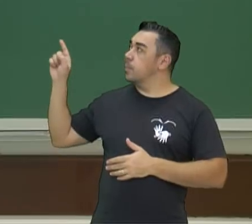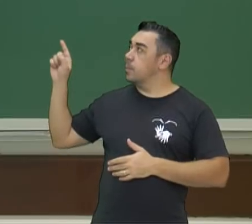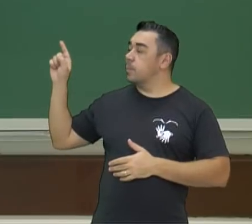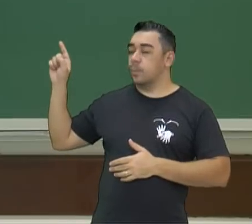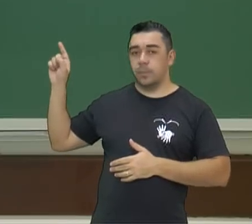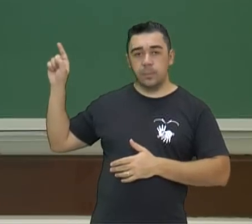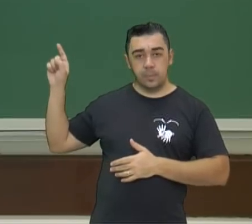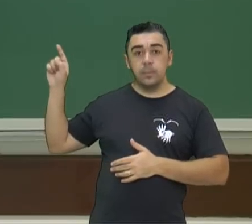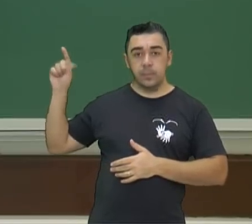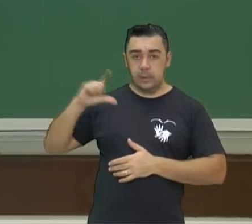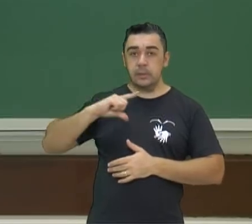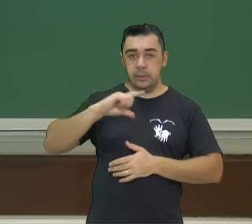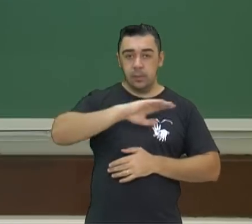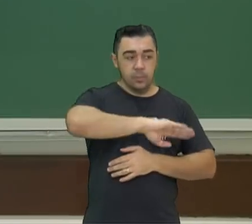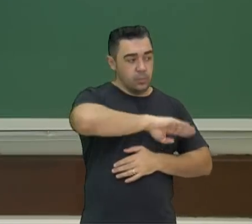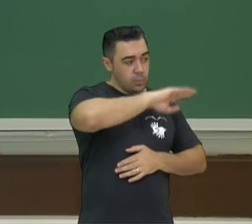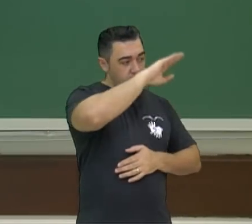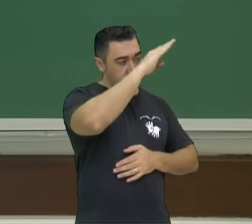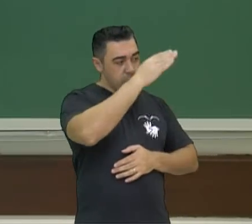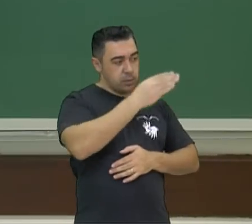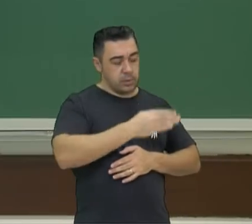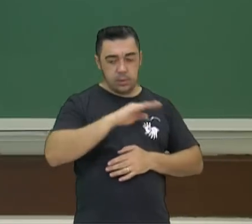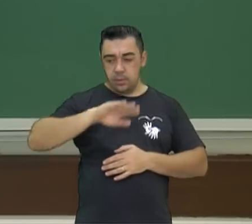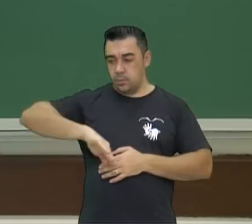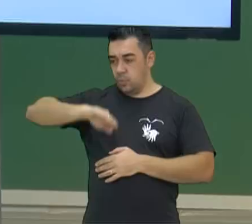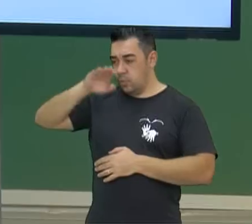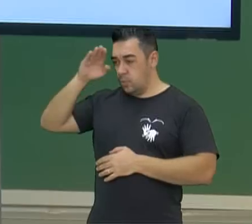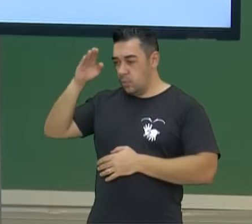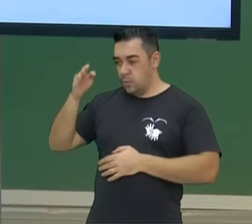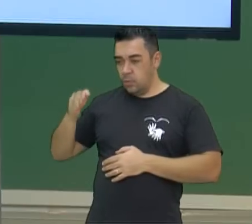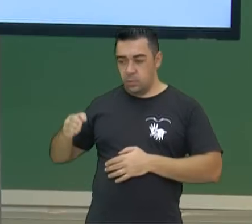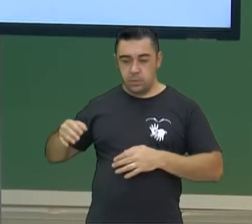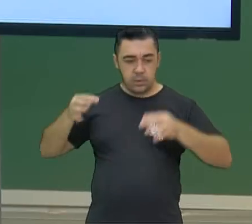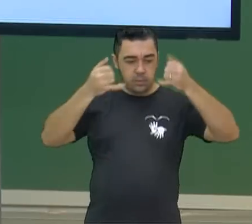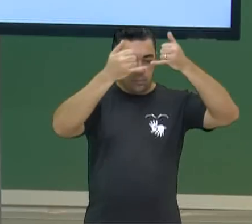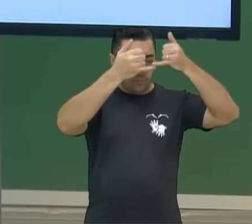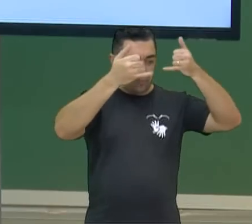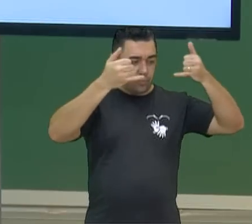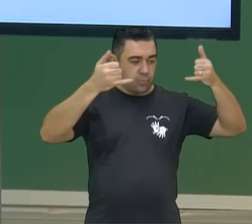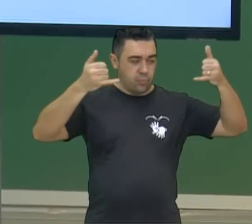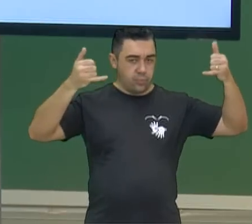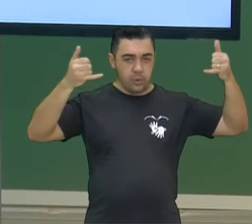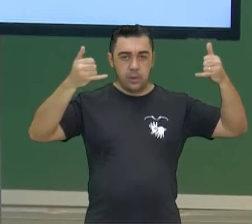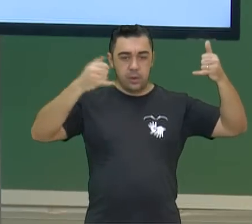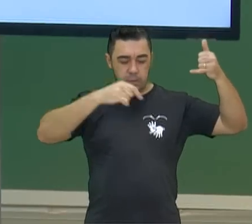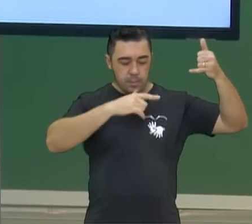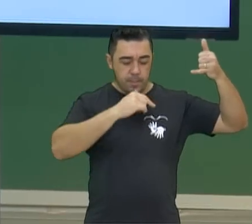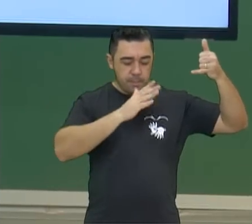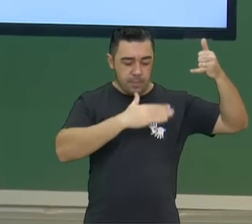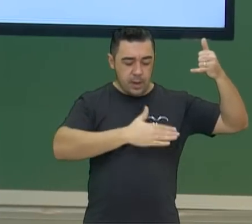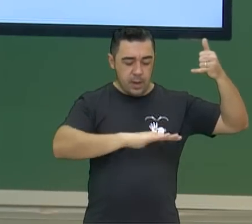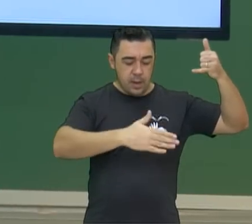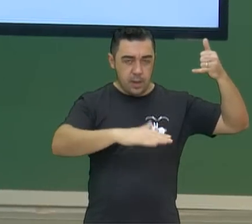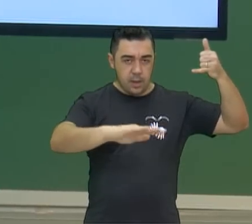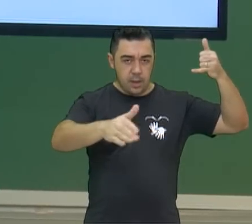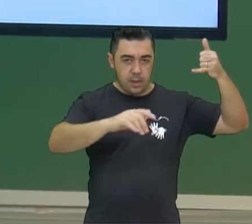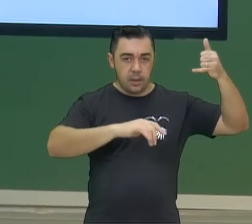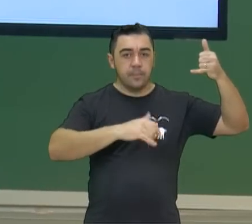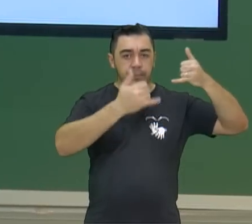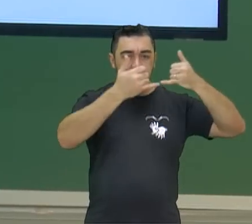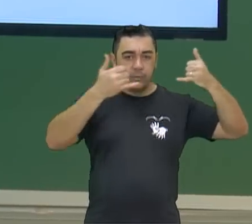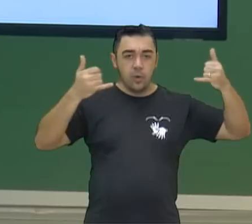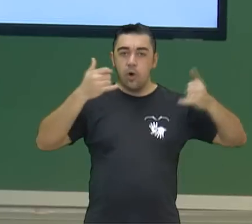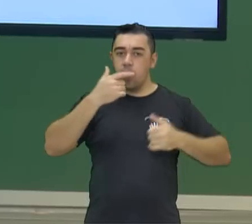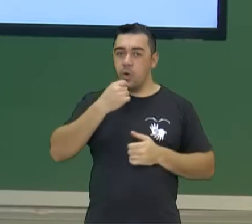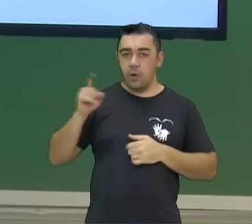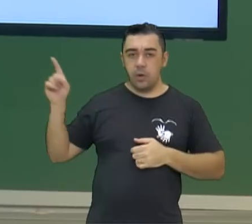montanha, um penhasco, com água, com mar embaixo, e aqui um praticante. Observem que ele não